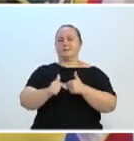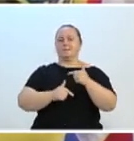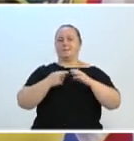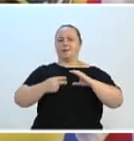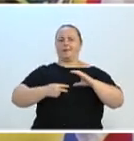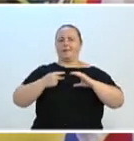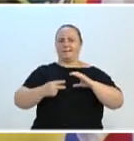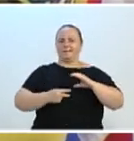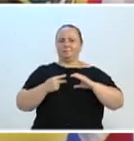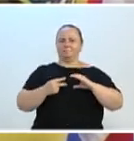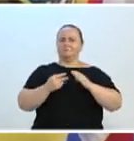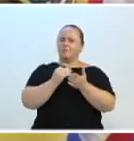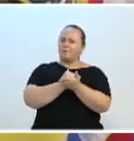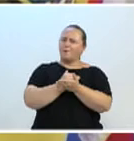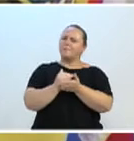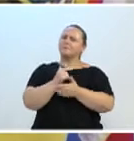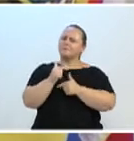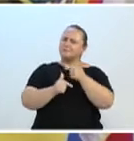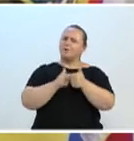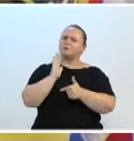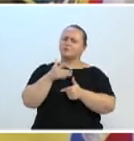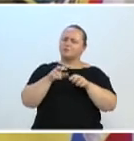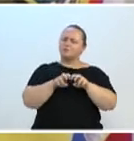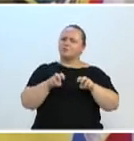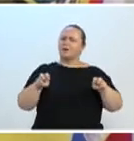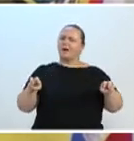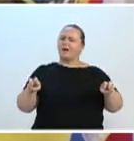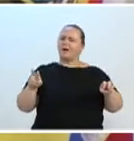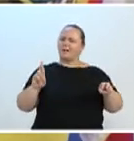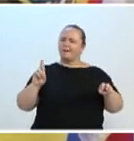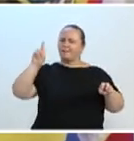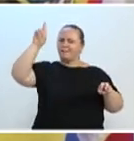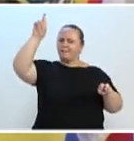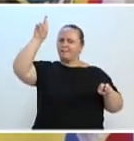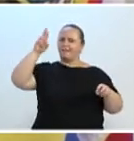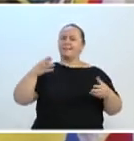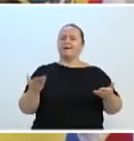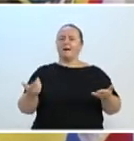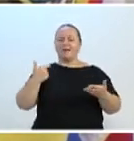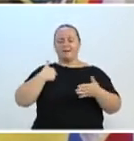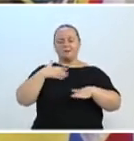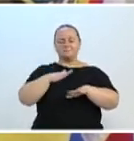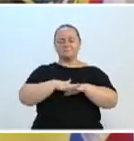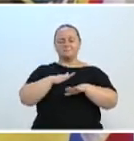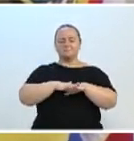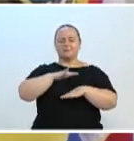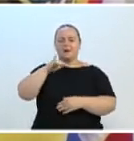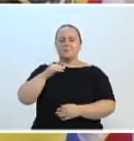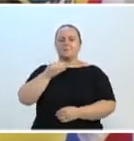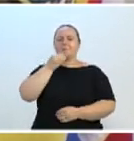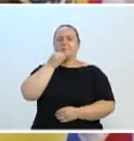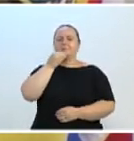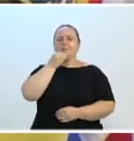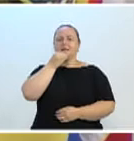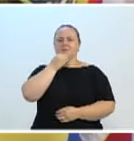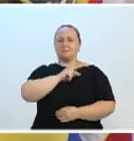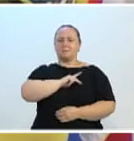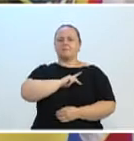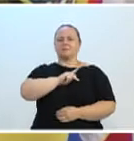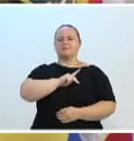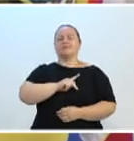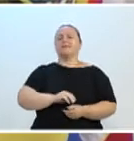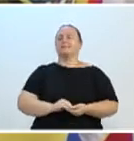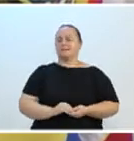a mesa diretora, inclusive, a qual eu tive a oportunidade de ser presidente do Poder Legislativo aqui de Blumenau por